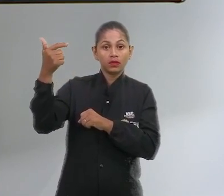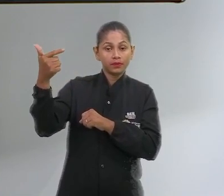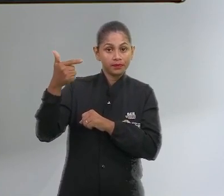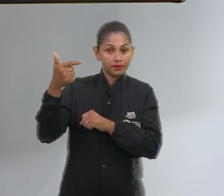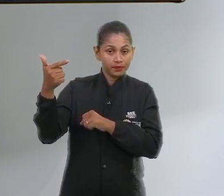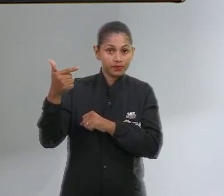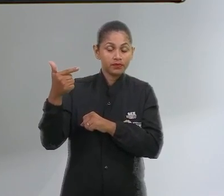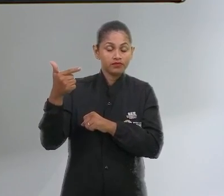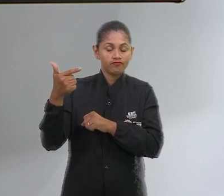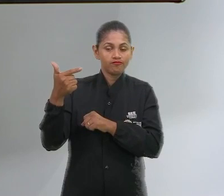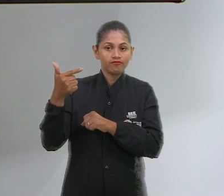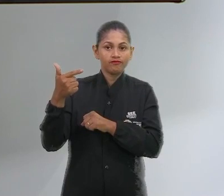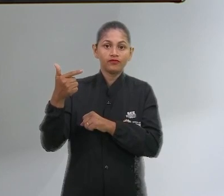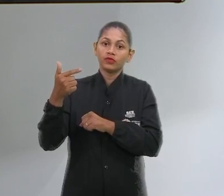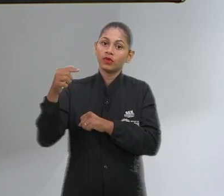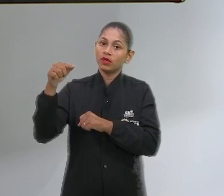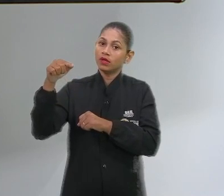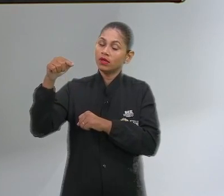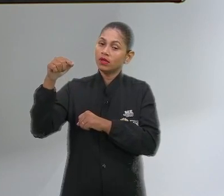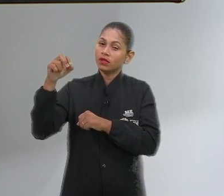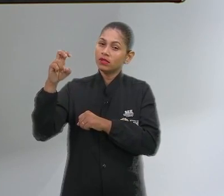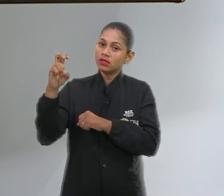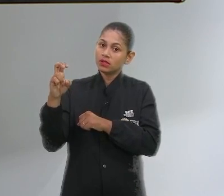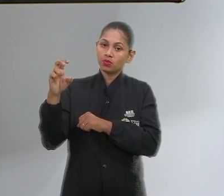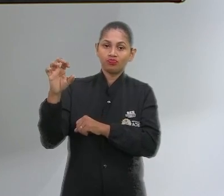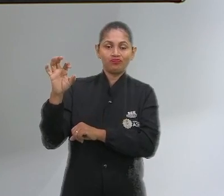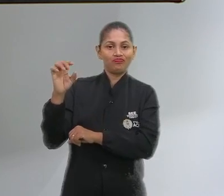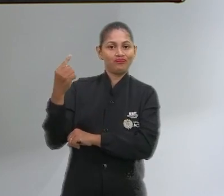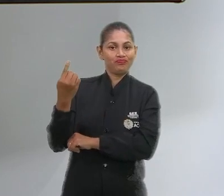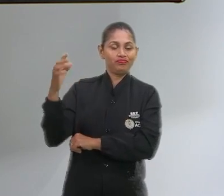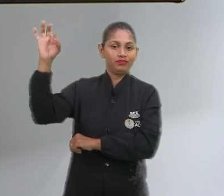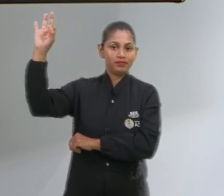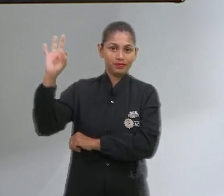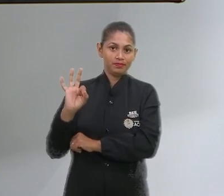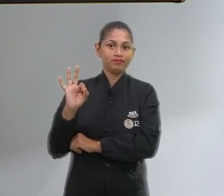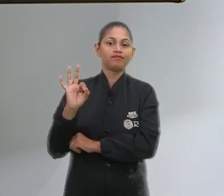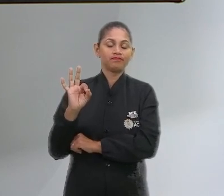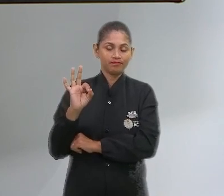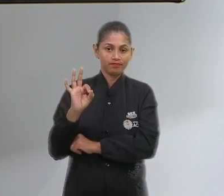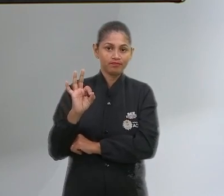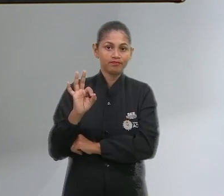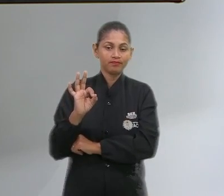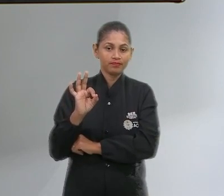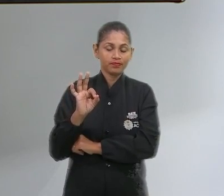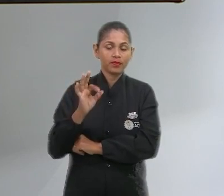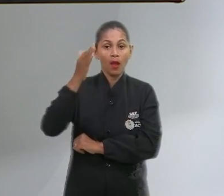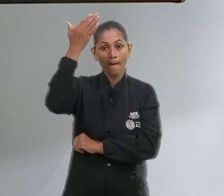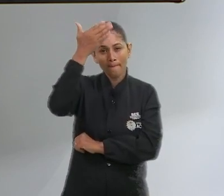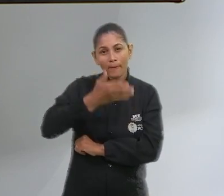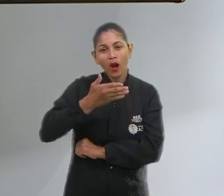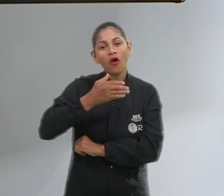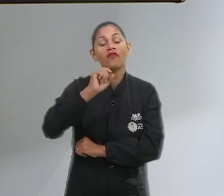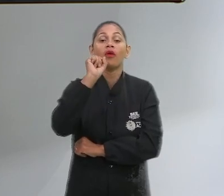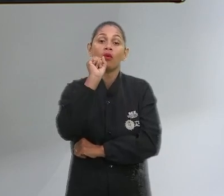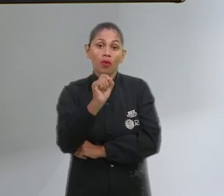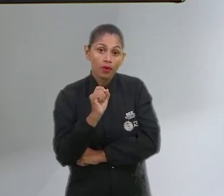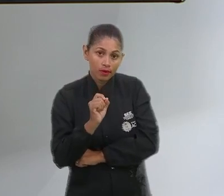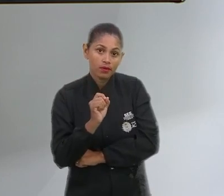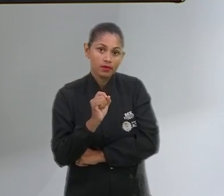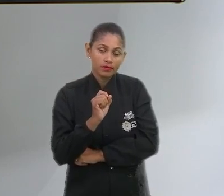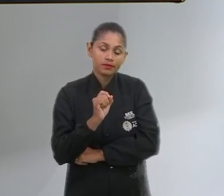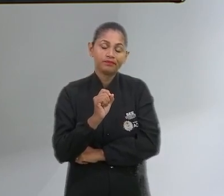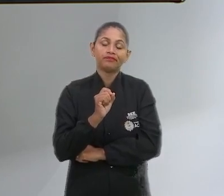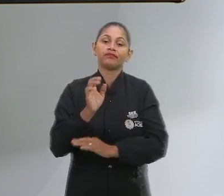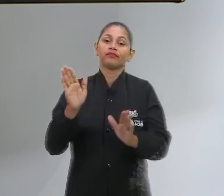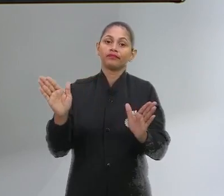seja, o que acaba comprovando o título da matéria, né, que ocorreu o empobrecimento de